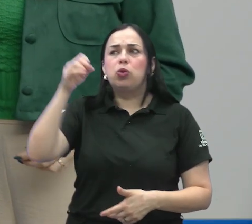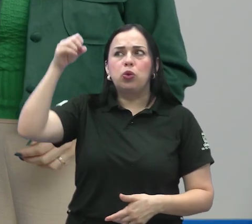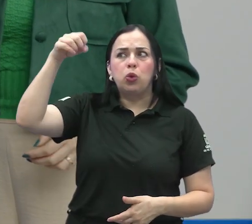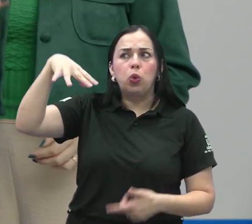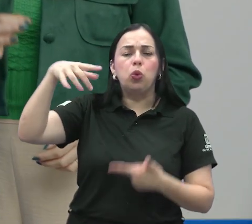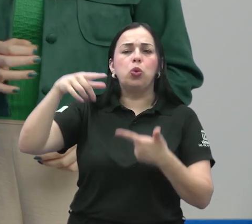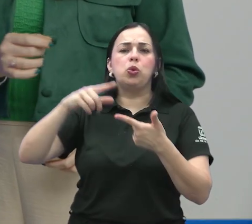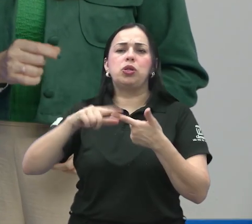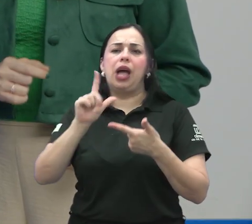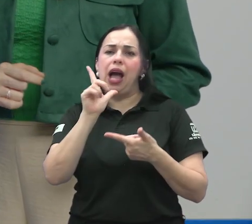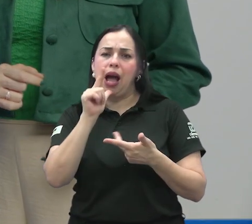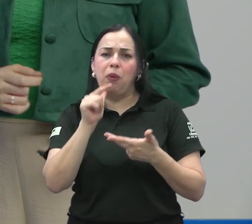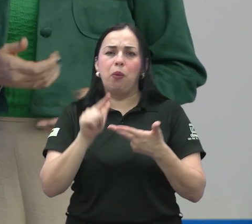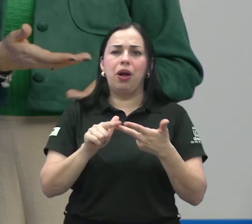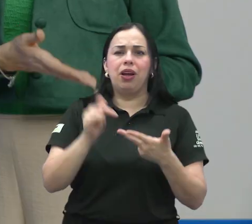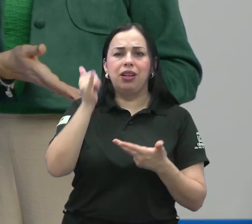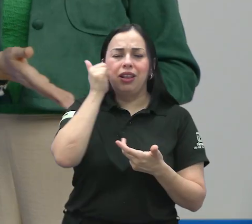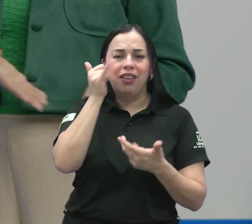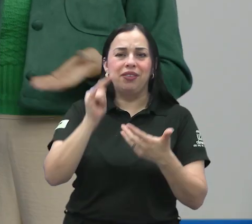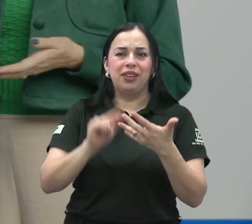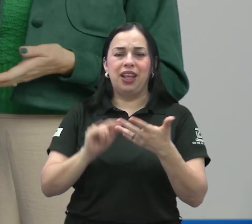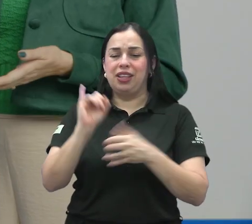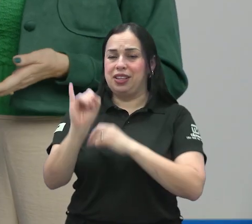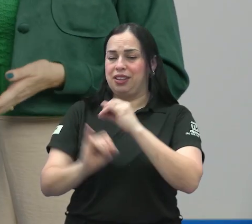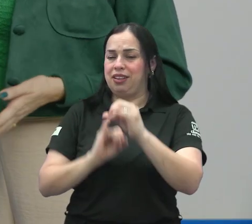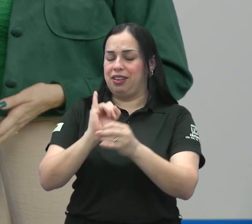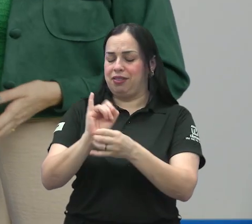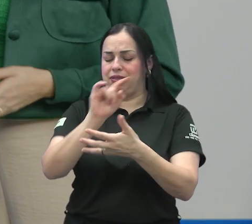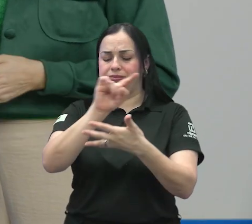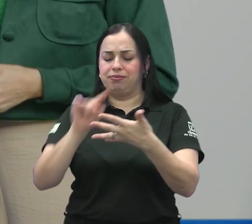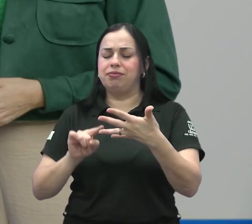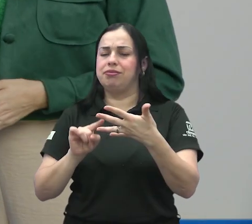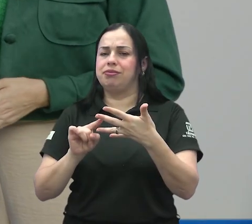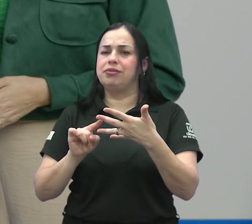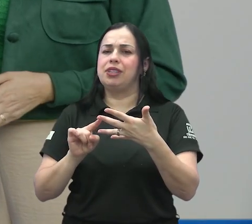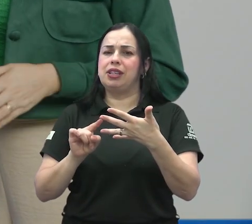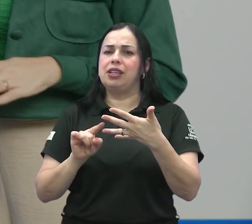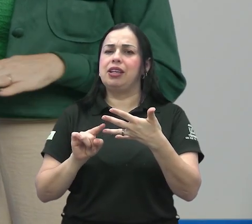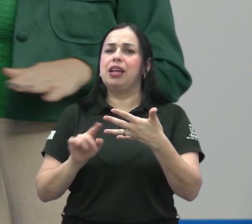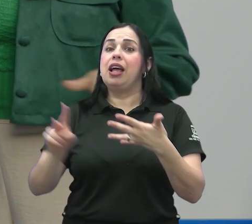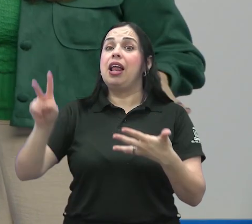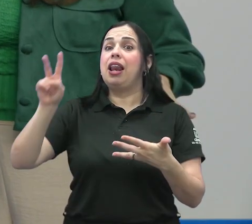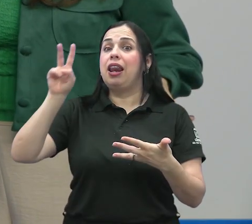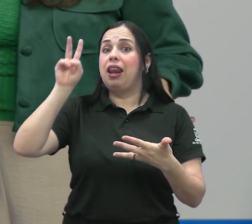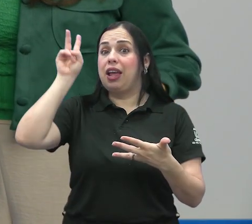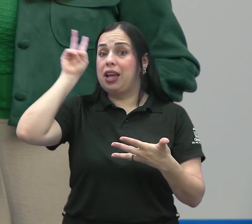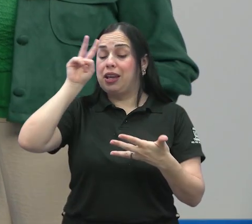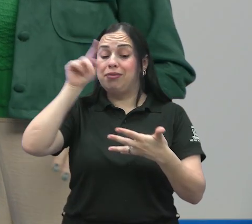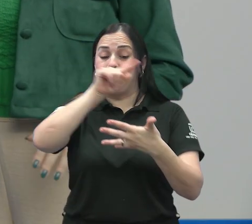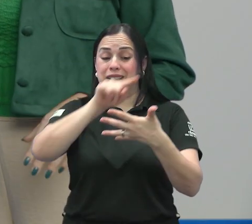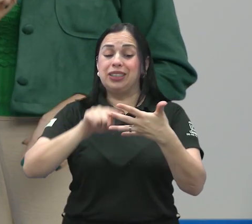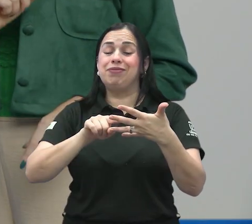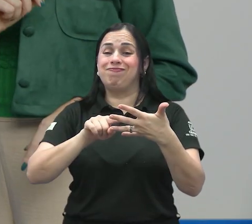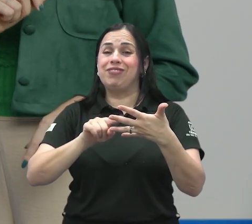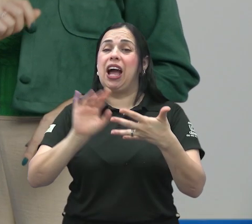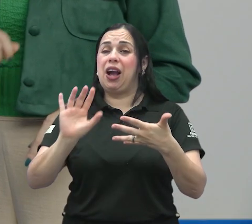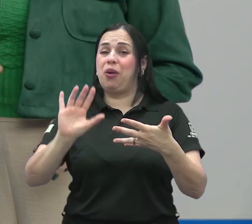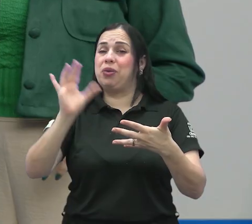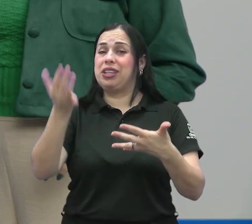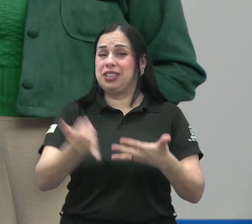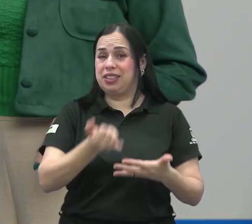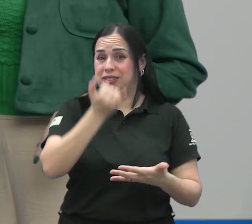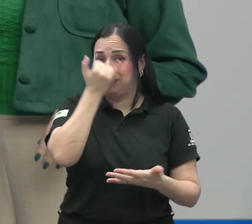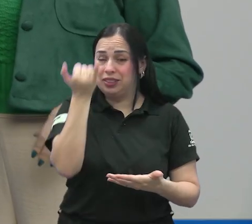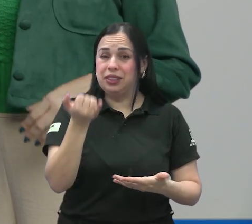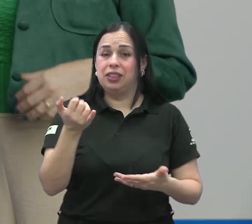essenciais como os fornecimentos de energia elétrica, água, telefonia, internet, é impossível não lembrar de algum